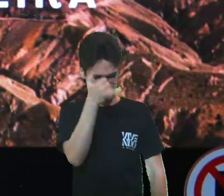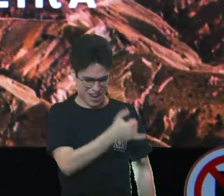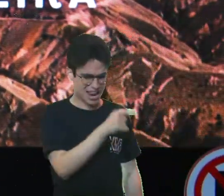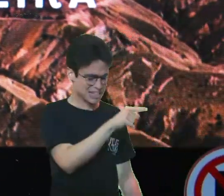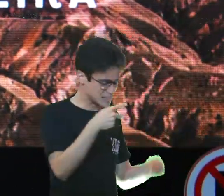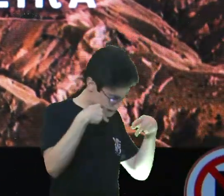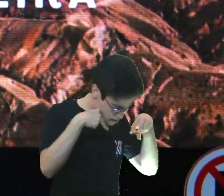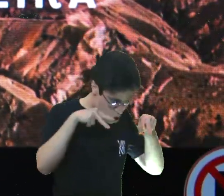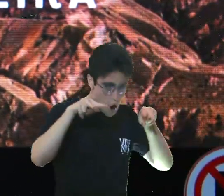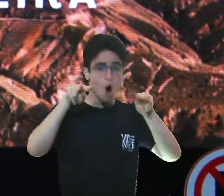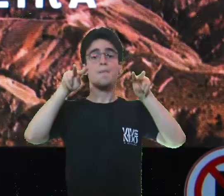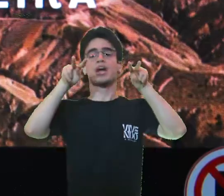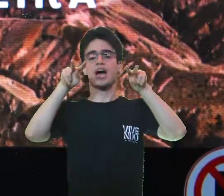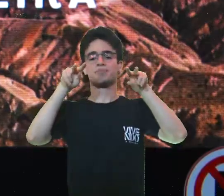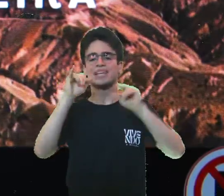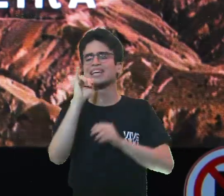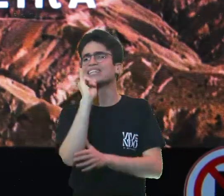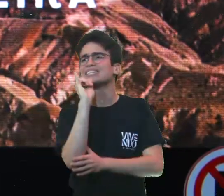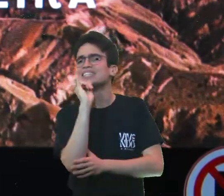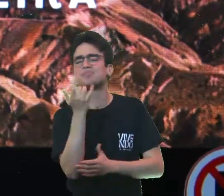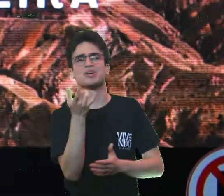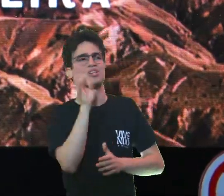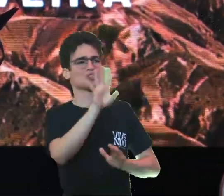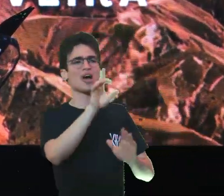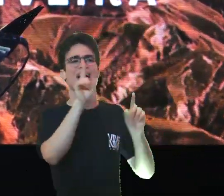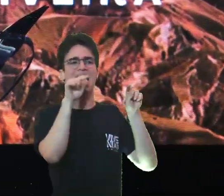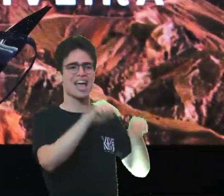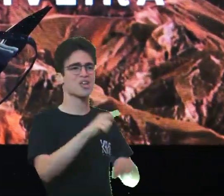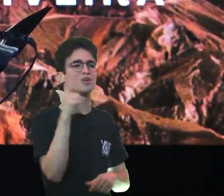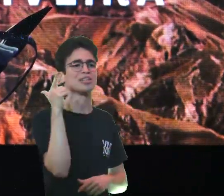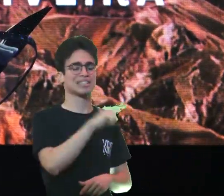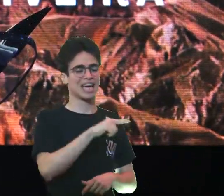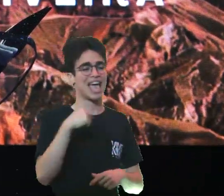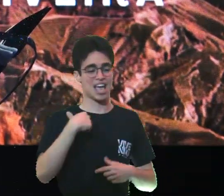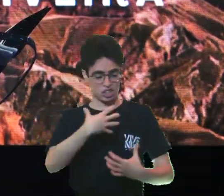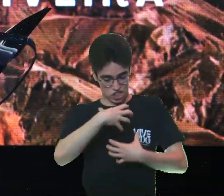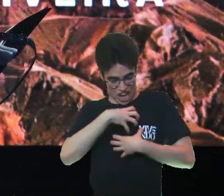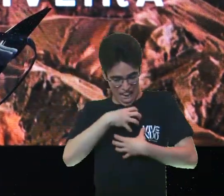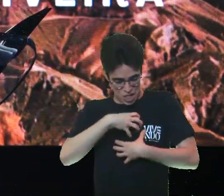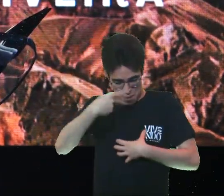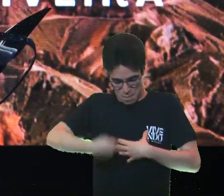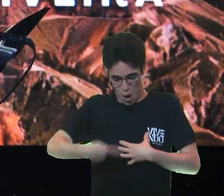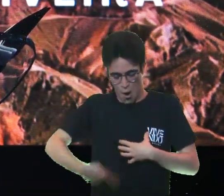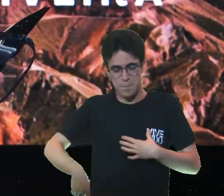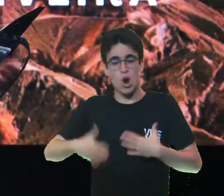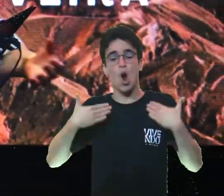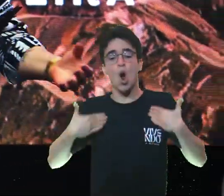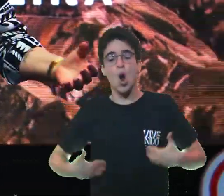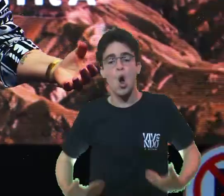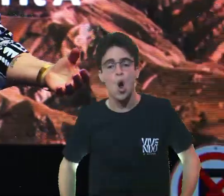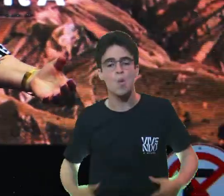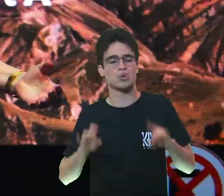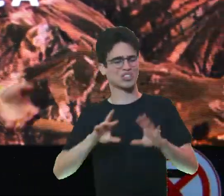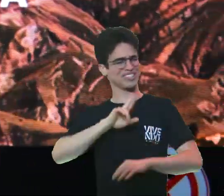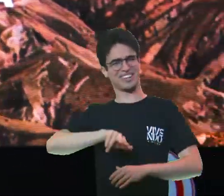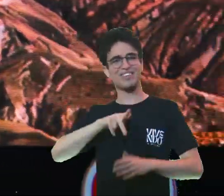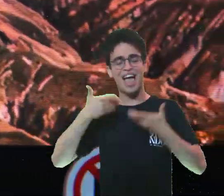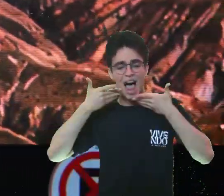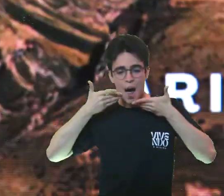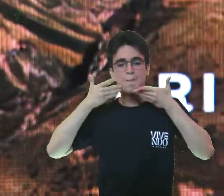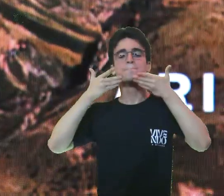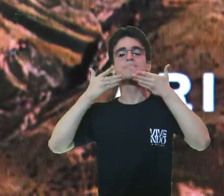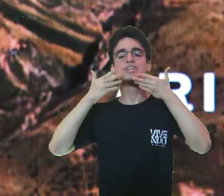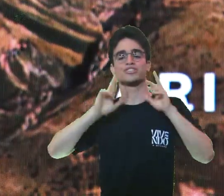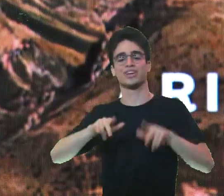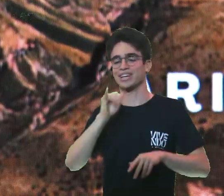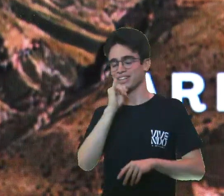Abraão, ele não estava falando apenas para Abraão mudar uma posição física. Ele não estava dizendo para Abraão: Abraão,